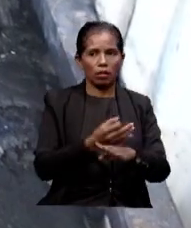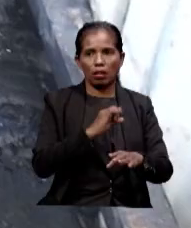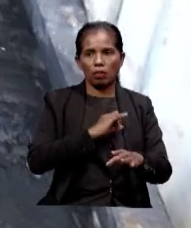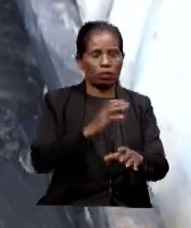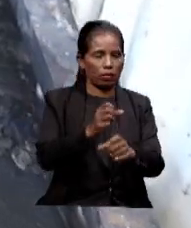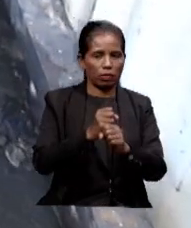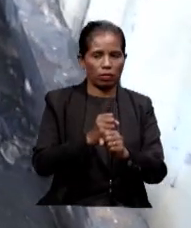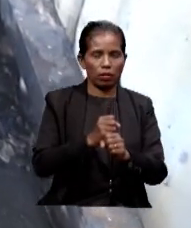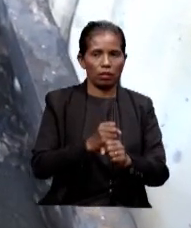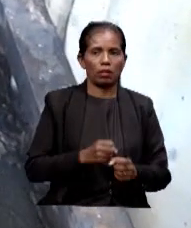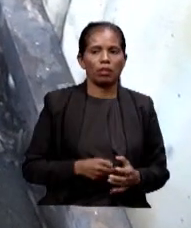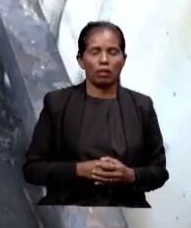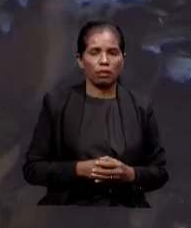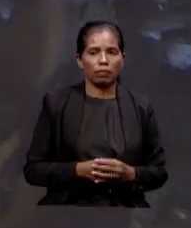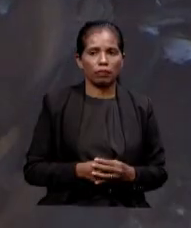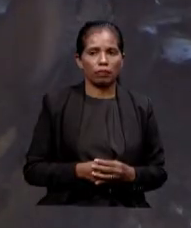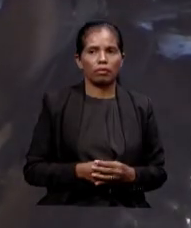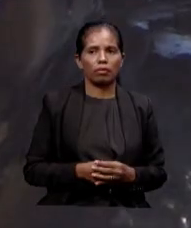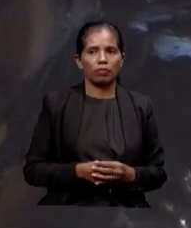ao alai sinolon de